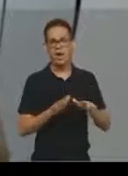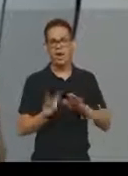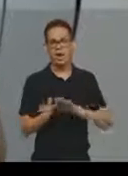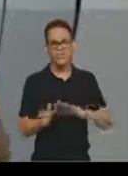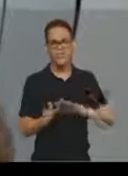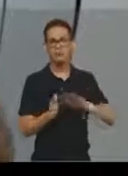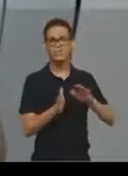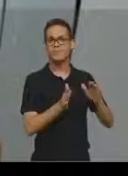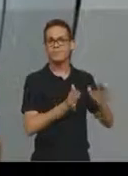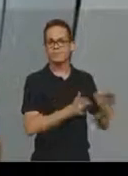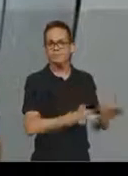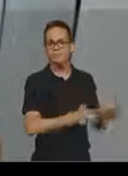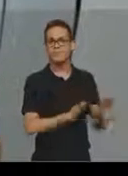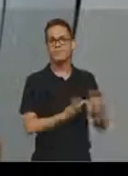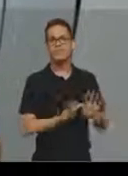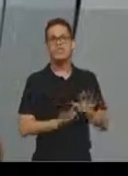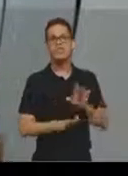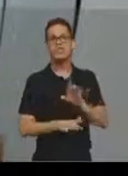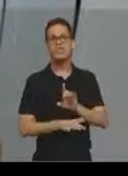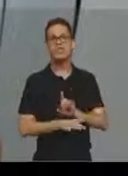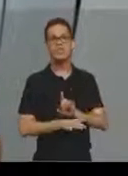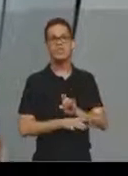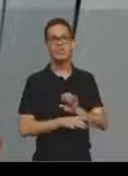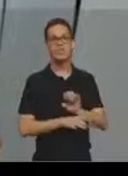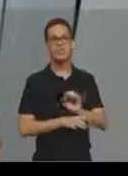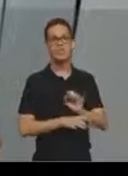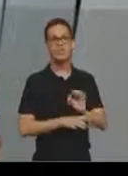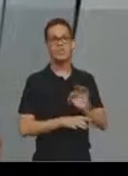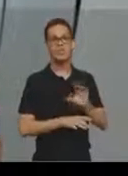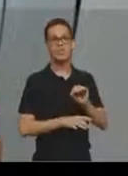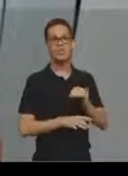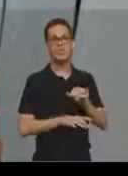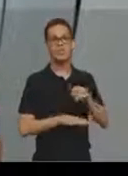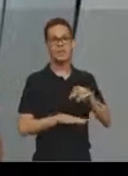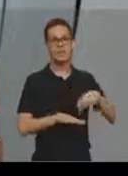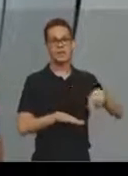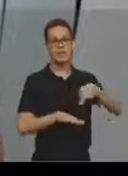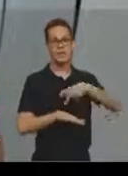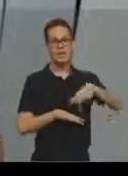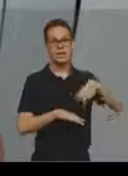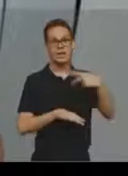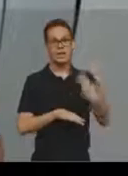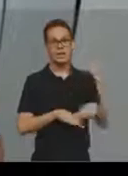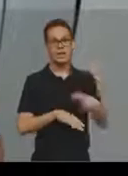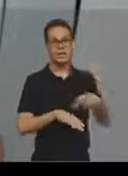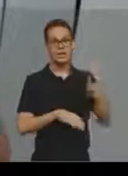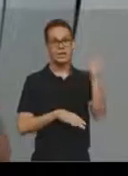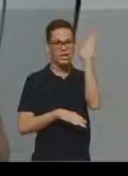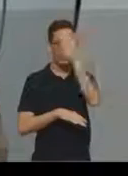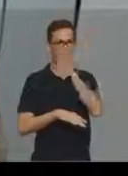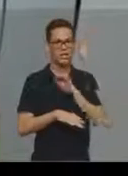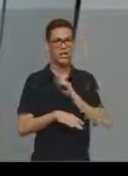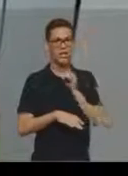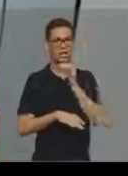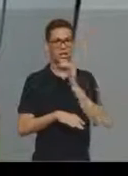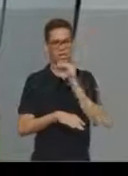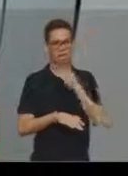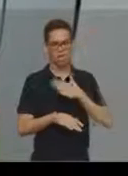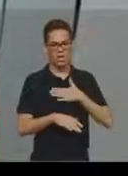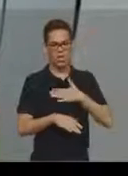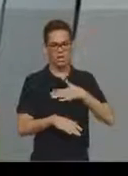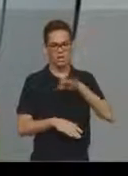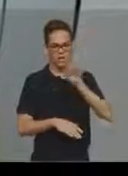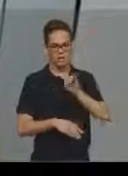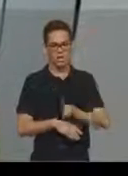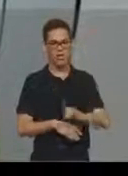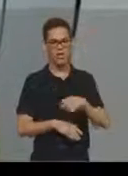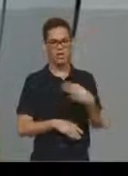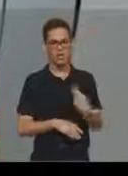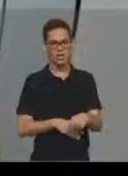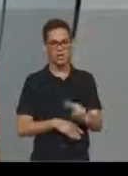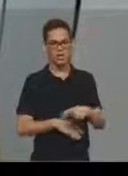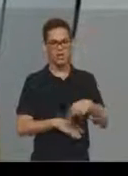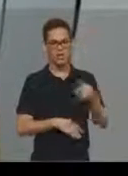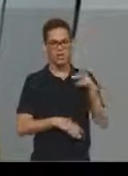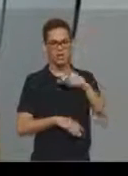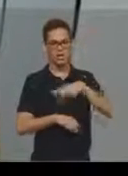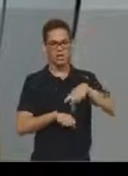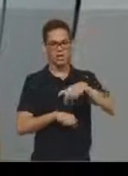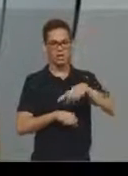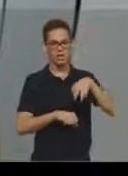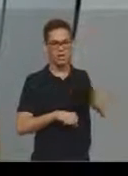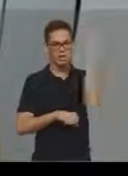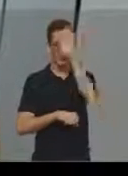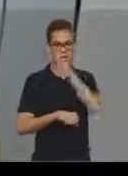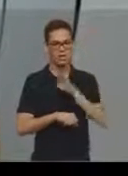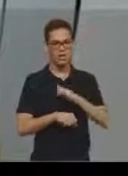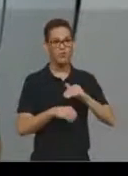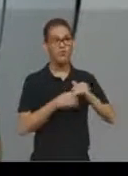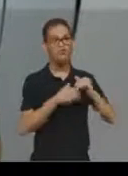está mais em um território, ele é nacional. Então, pode acontecer muitas vezes de um direito que a gente tem no nosso país não existir em